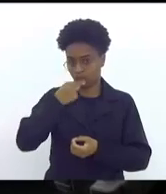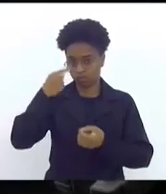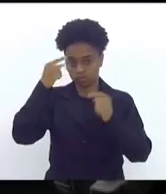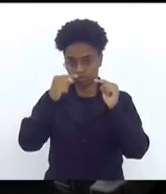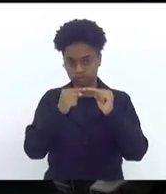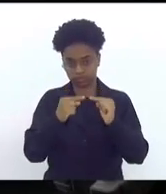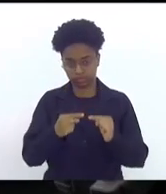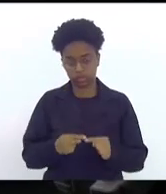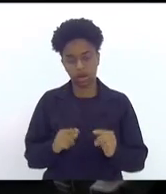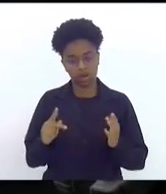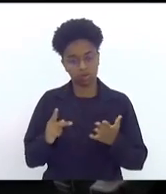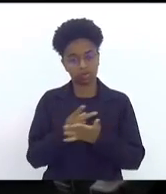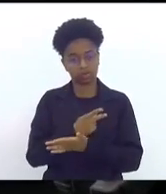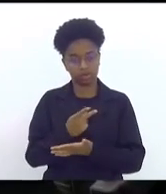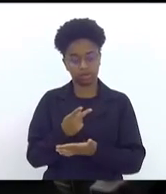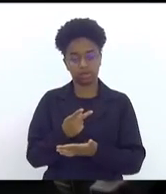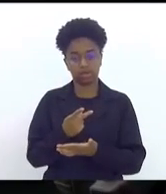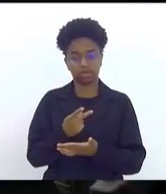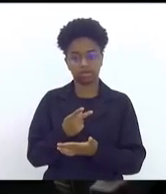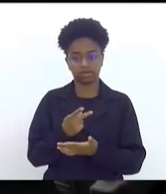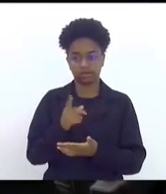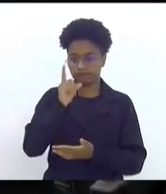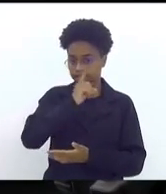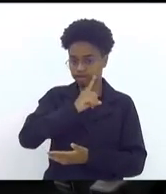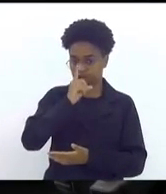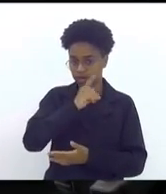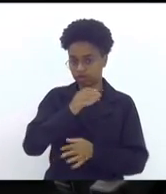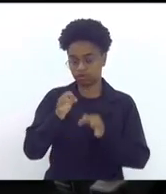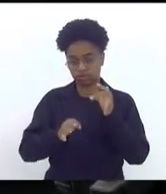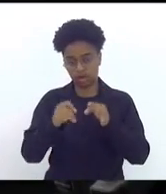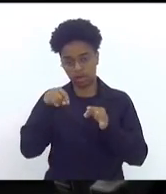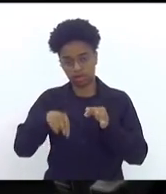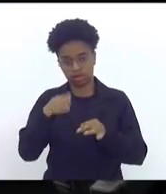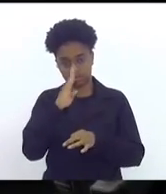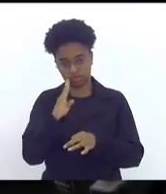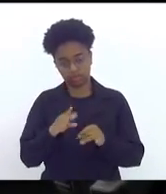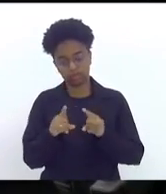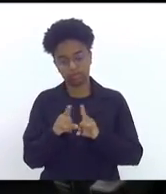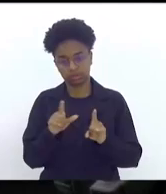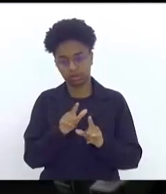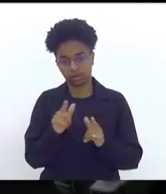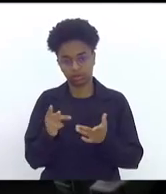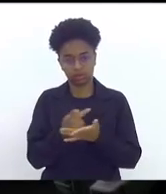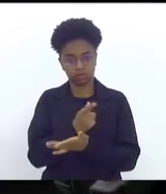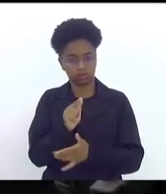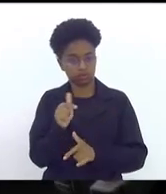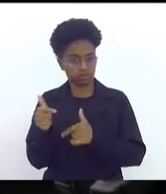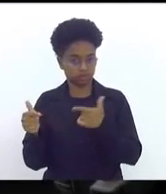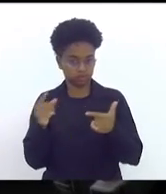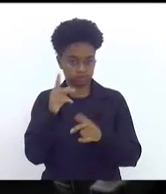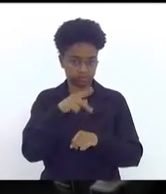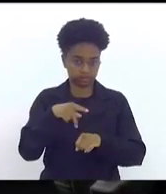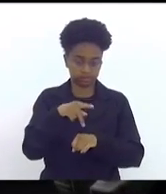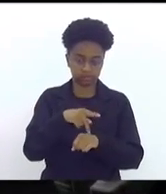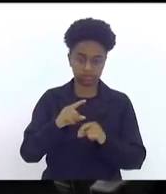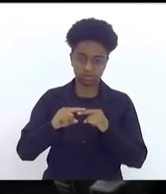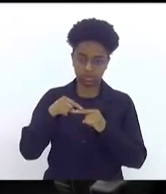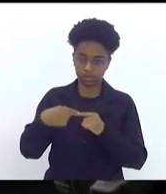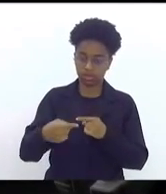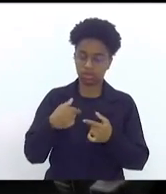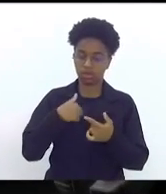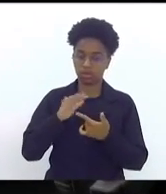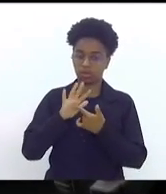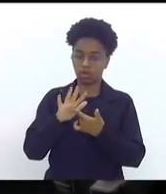país, mas precisarei falar, como vocês perceberão, de outros países. E depois disso, eu pretendo indicar o que a psicologia